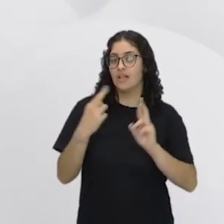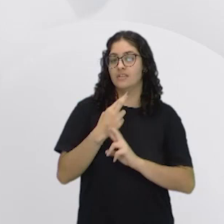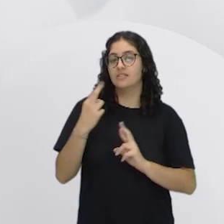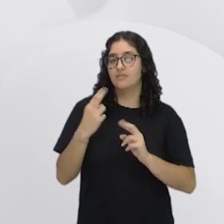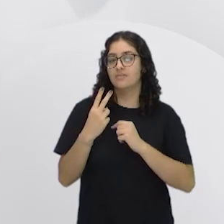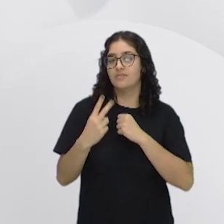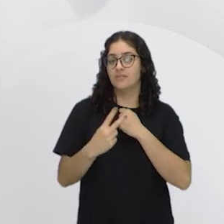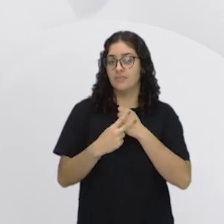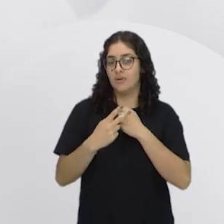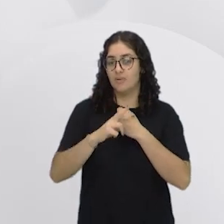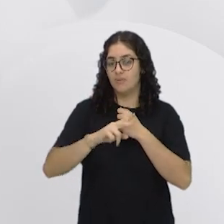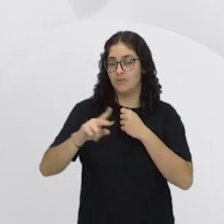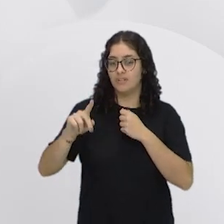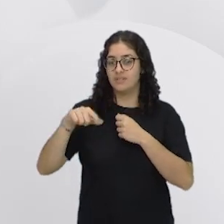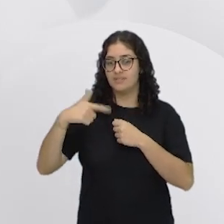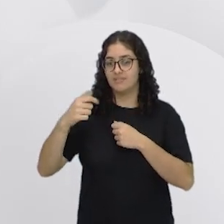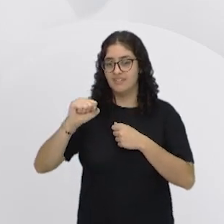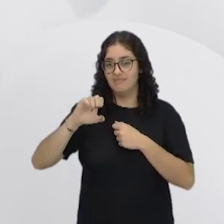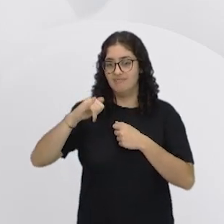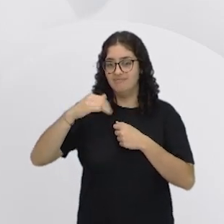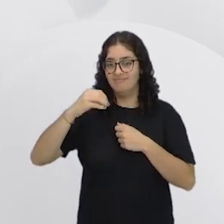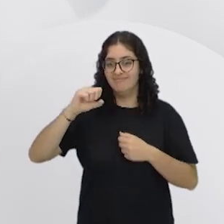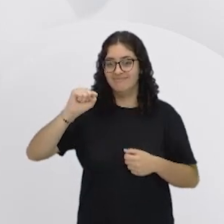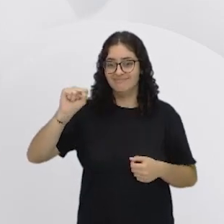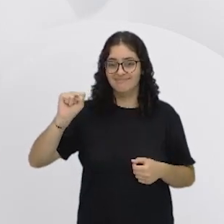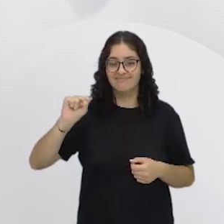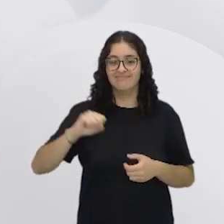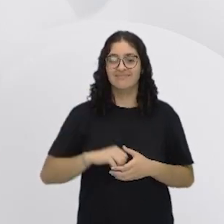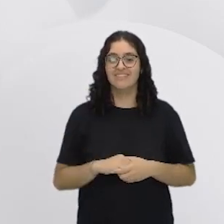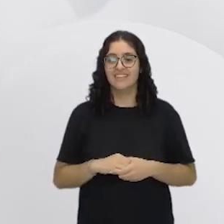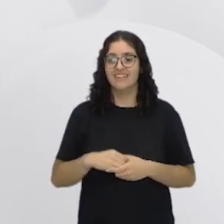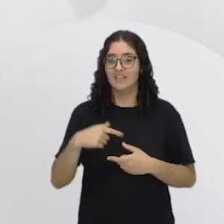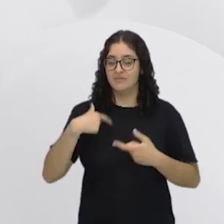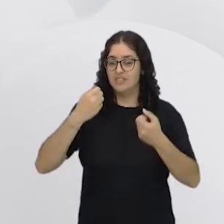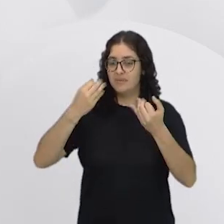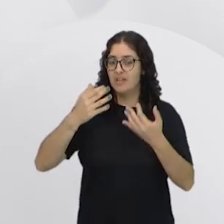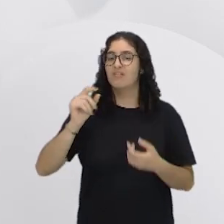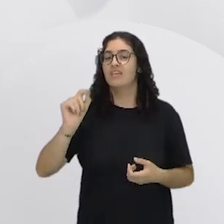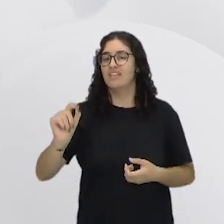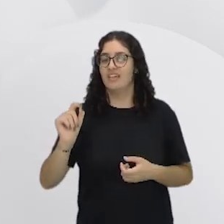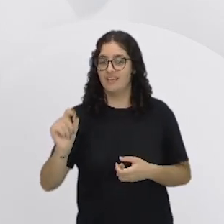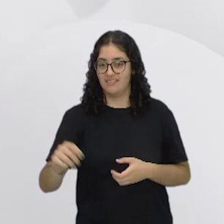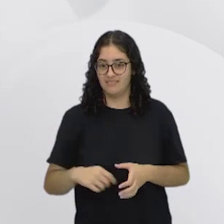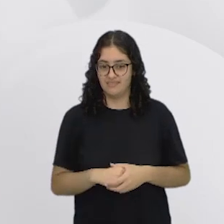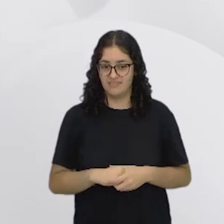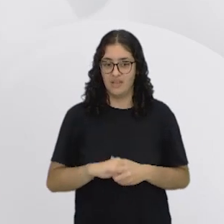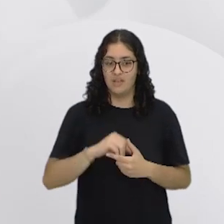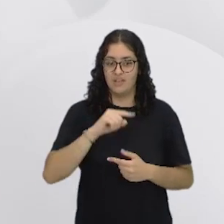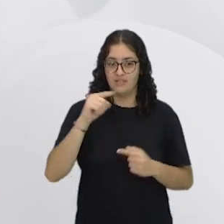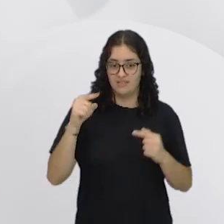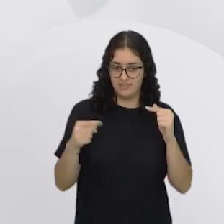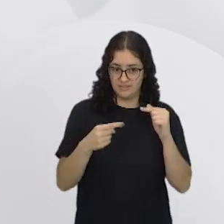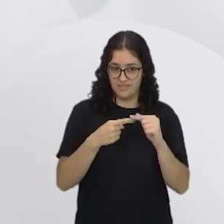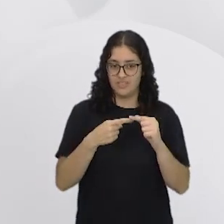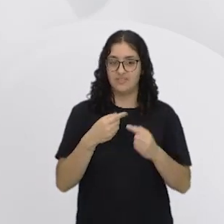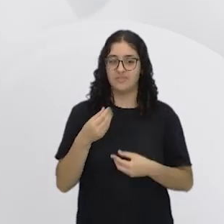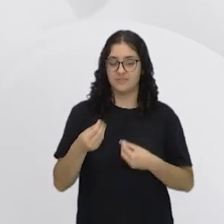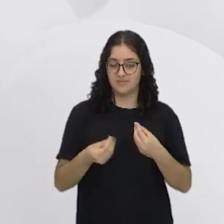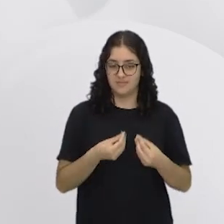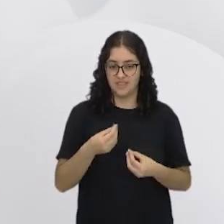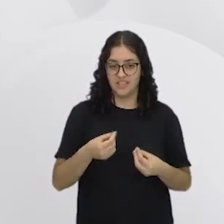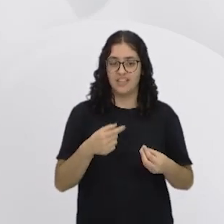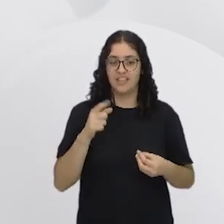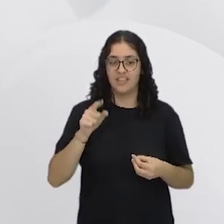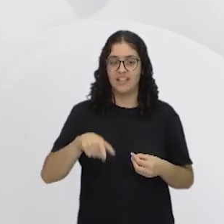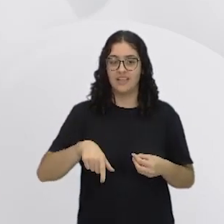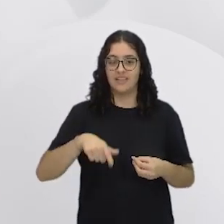verbal com outras semioses. Ixi, depois a professora Andréia vai explicar para vocês o que é isso aí. E o objetivo da aula, transformar textos